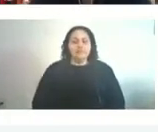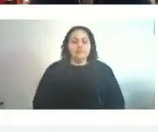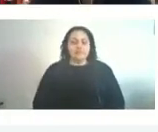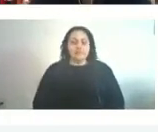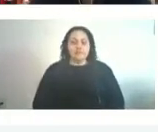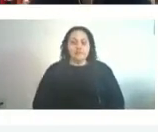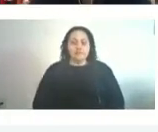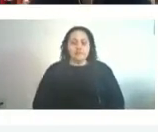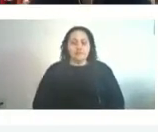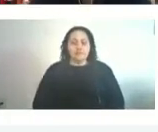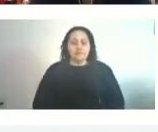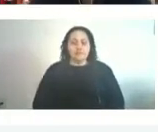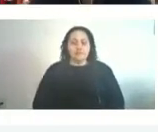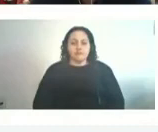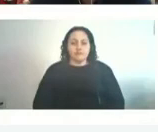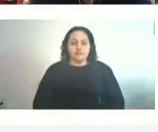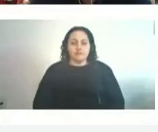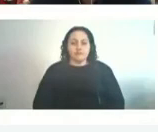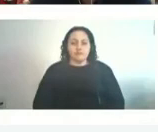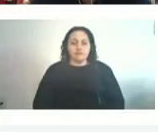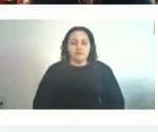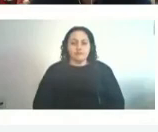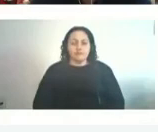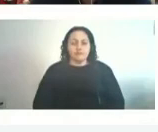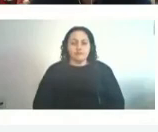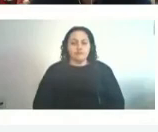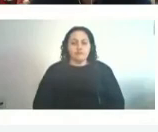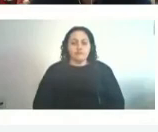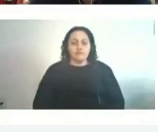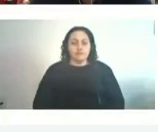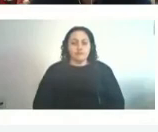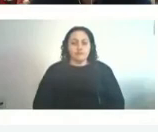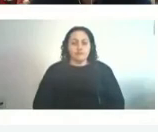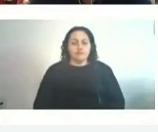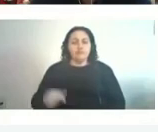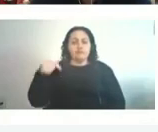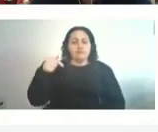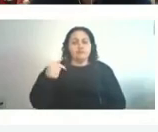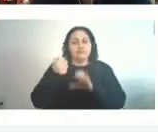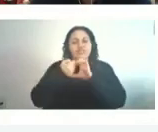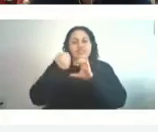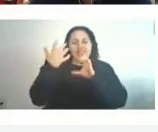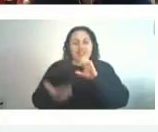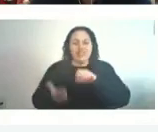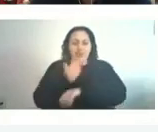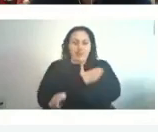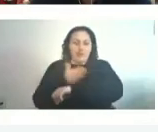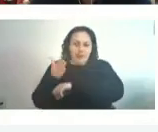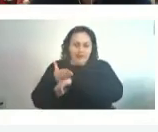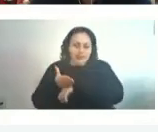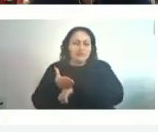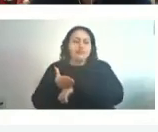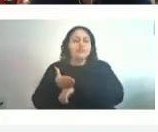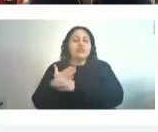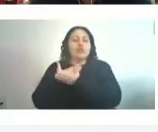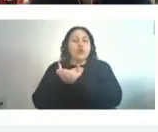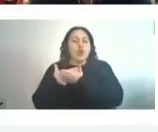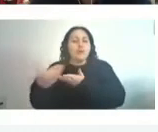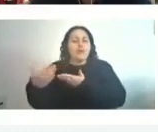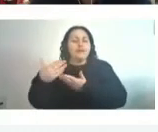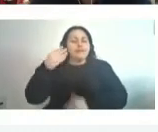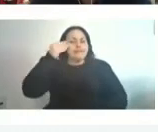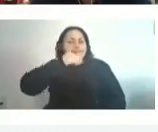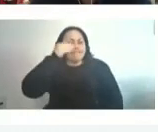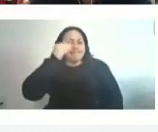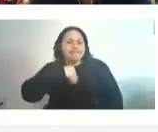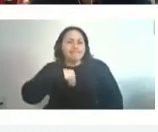a se mostrar frágil em determinados aspectos e criando outro tipo de compreensão de conhecimento.